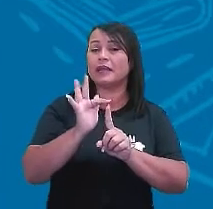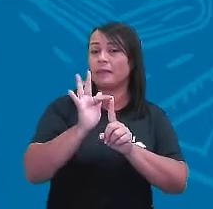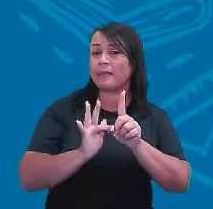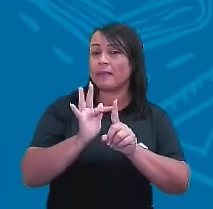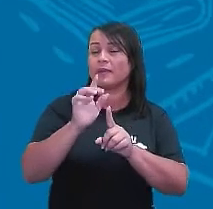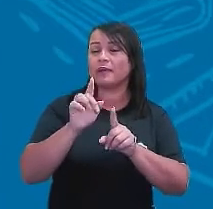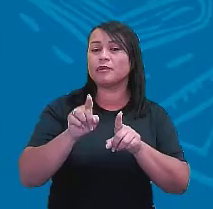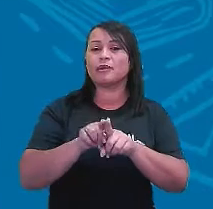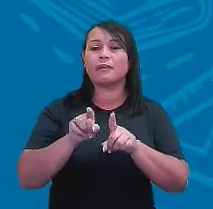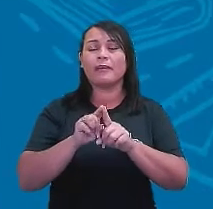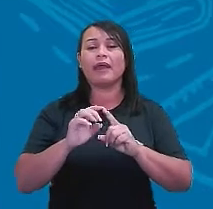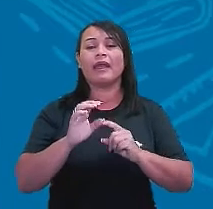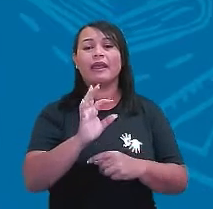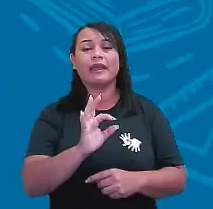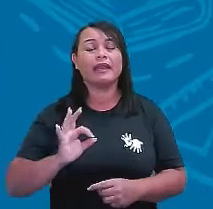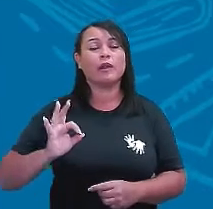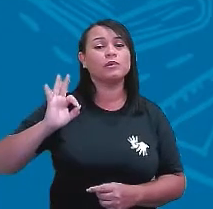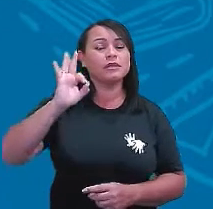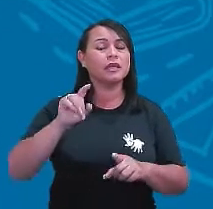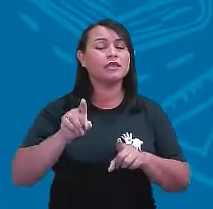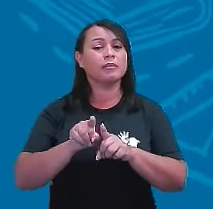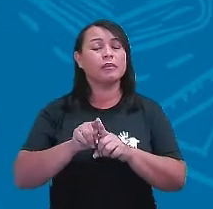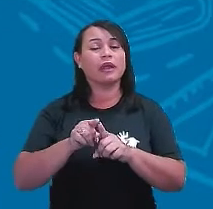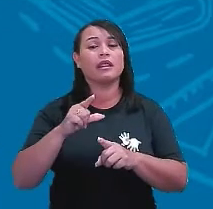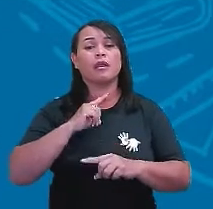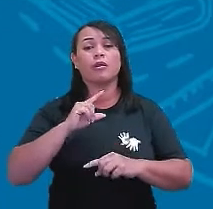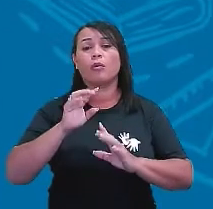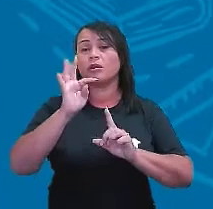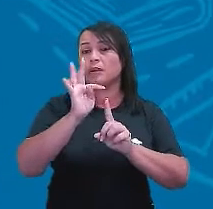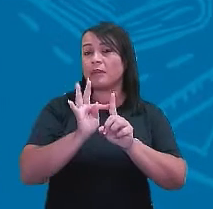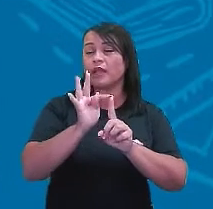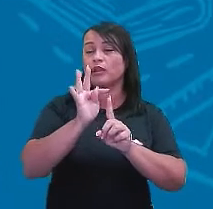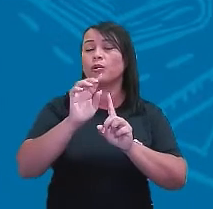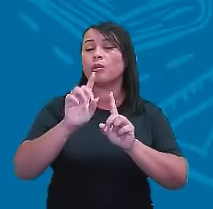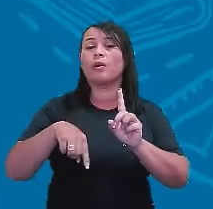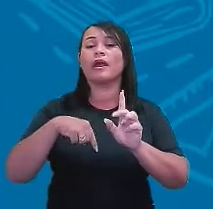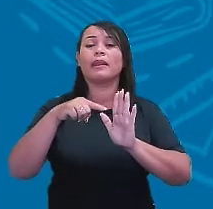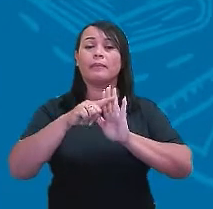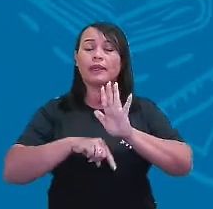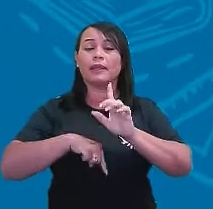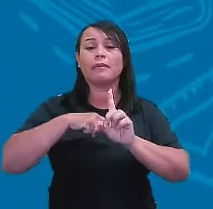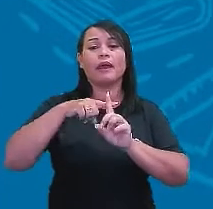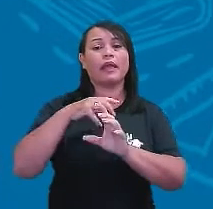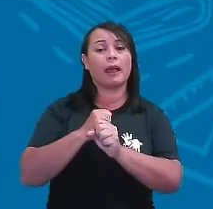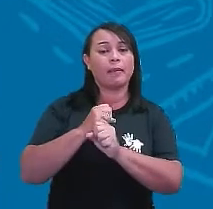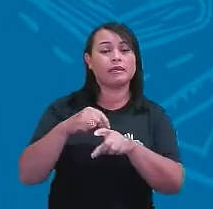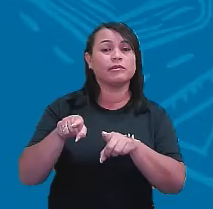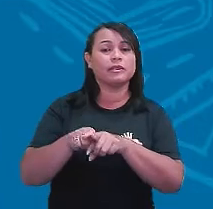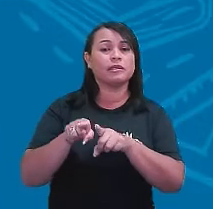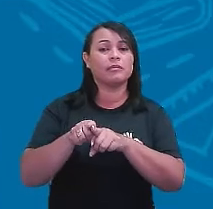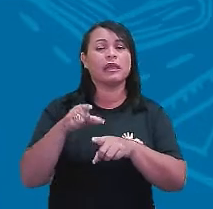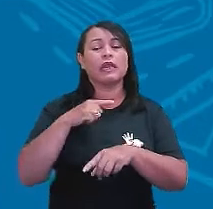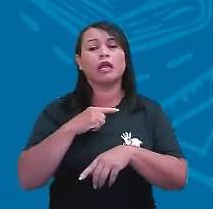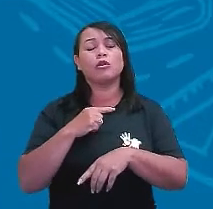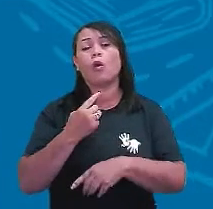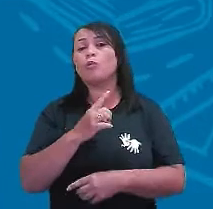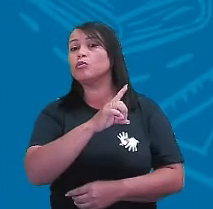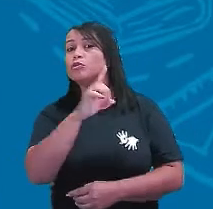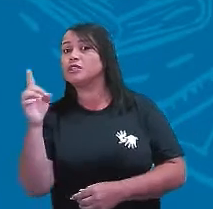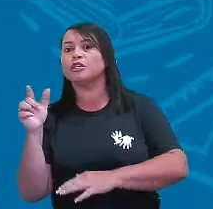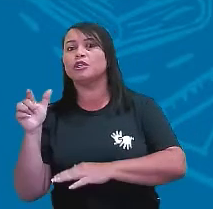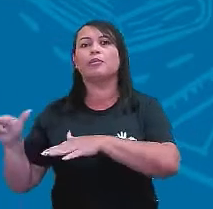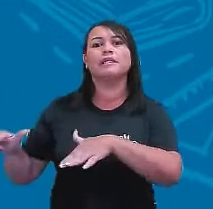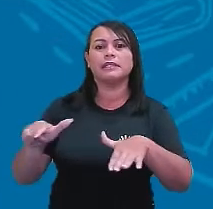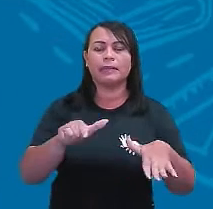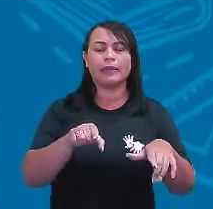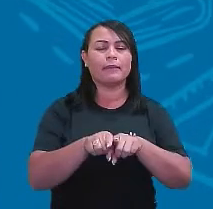indicar a variação de temperatura entre a mínima e a máxima, medição de um dado de um dia ou de uma semana. E o tema da nossa